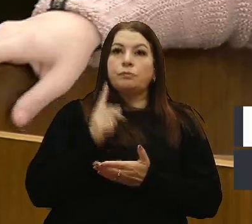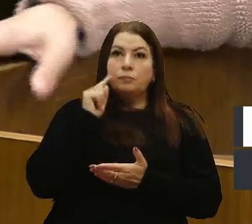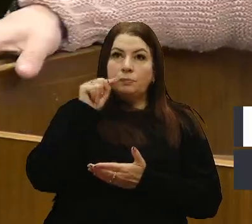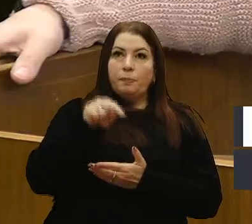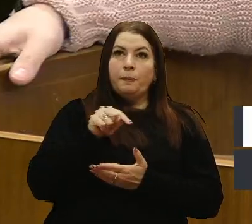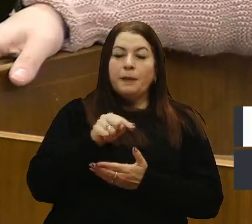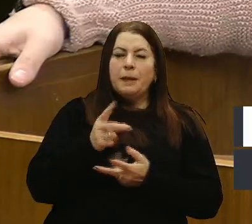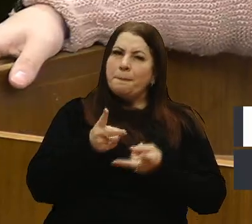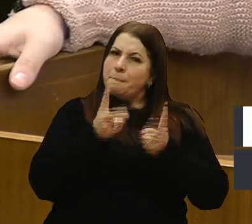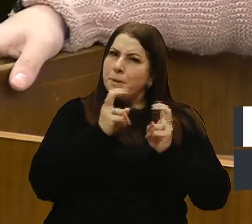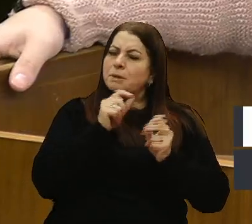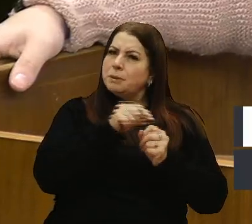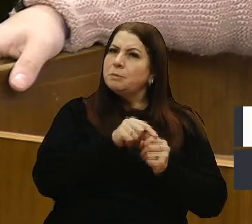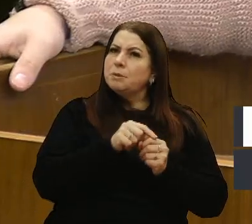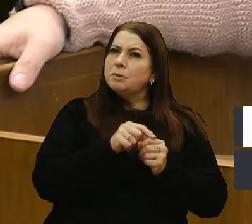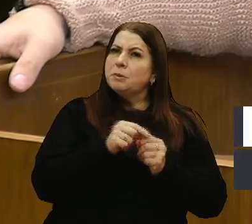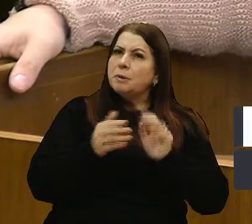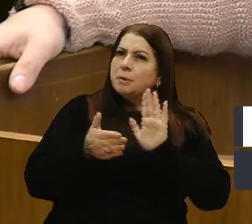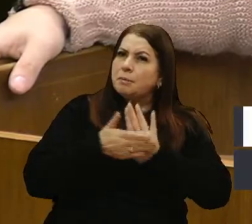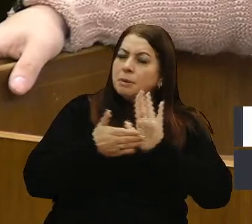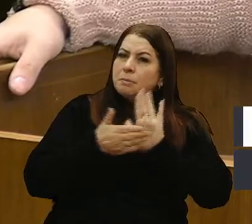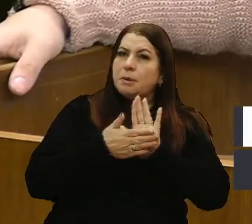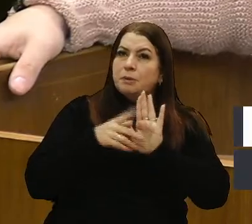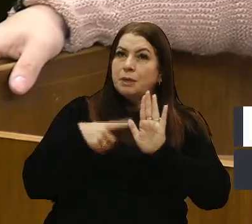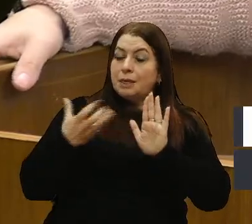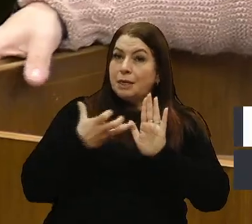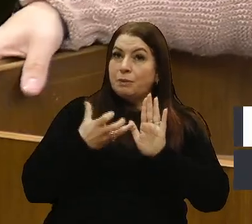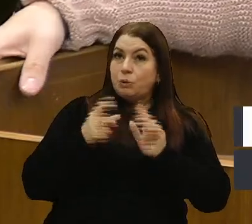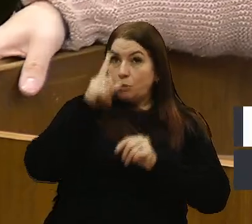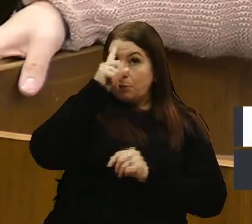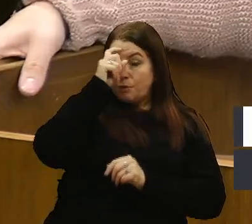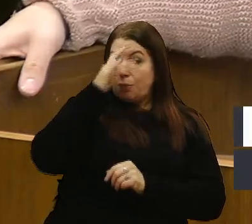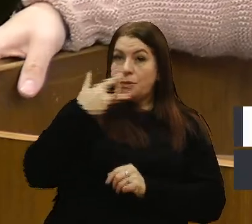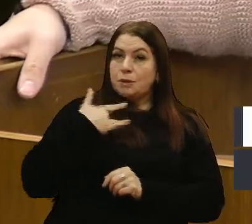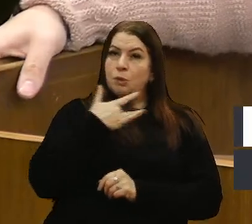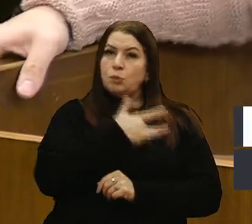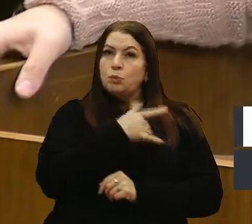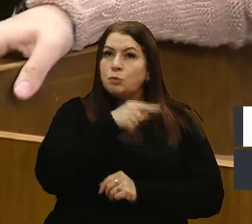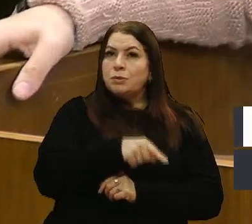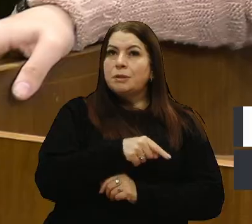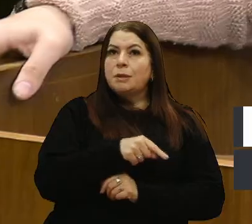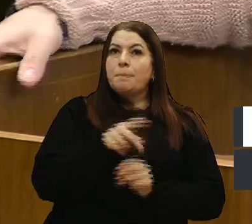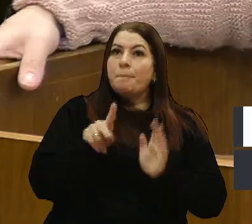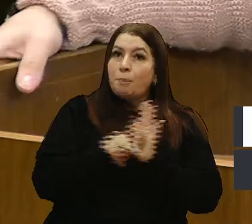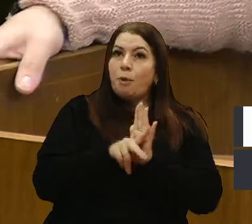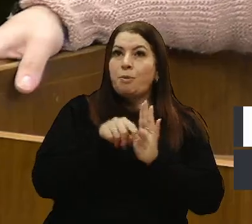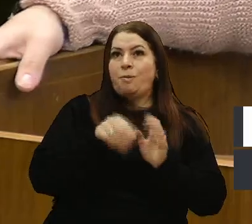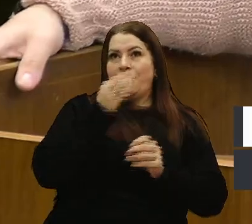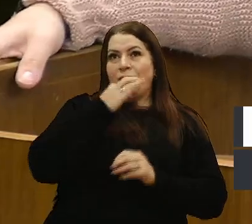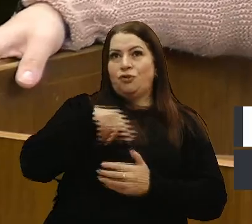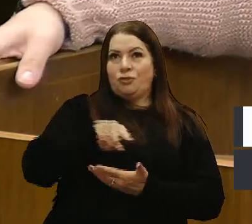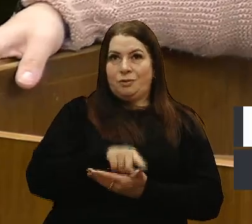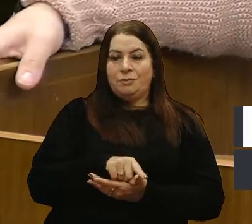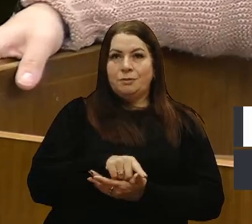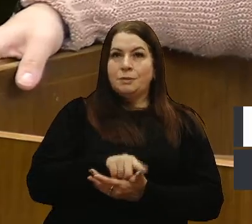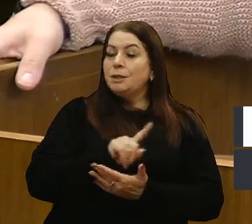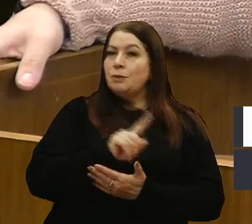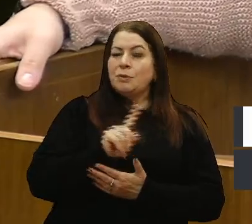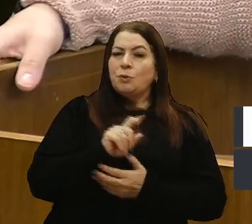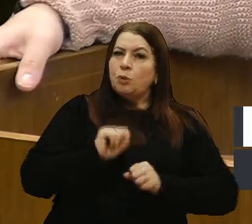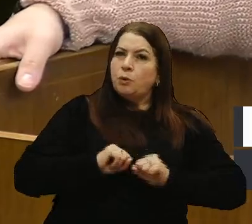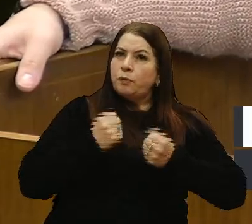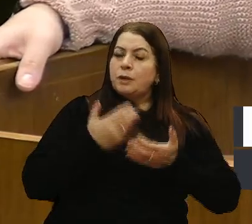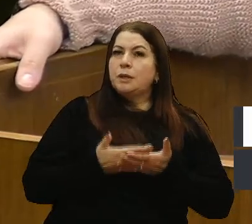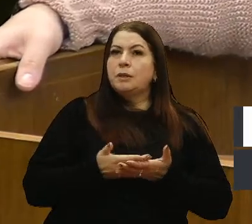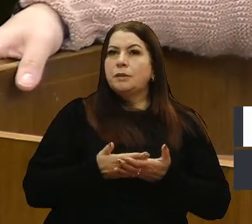essa percepção de que a nossa pauta é que nós queremos que o Hospital Saúde seja um hospital para Caxias do Sul. Nós não estamos